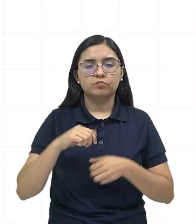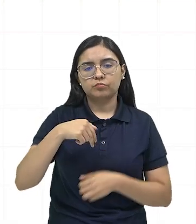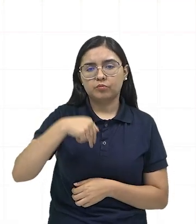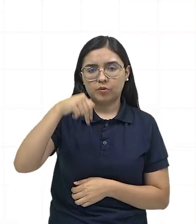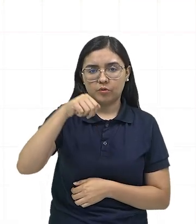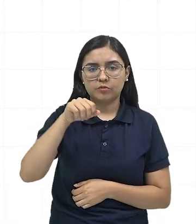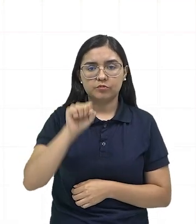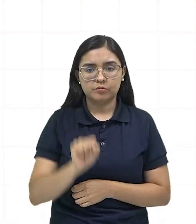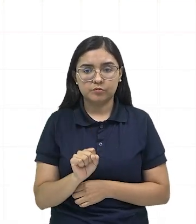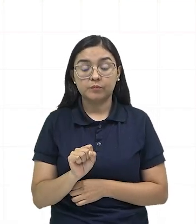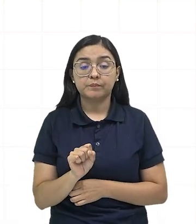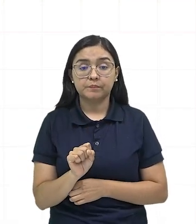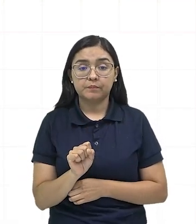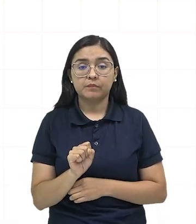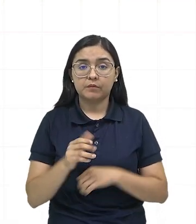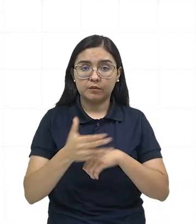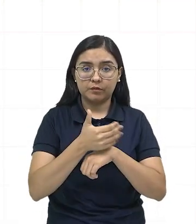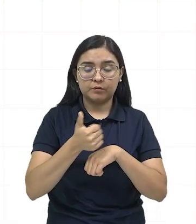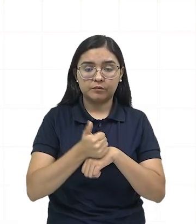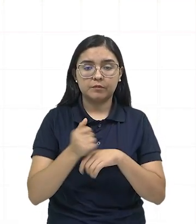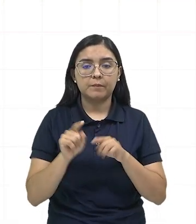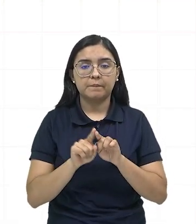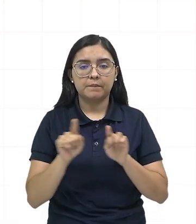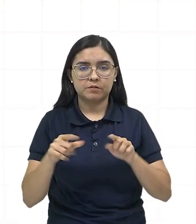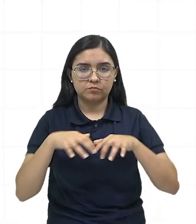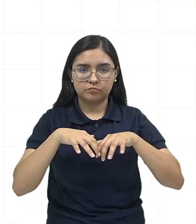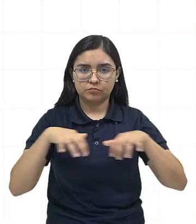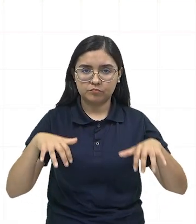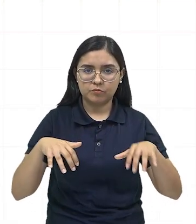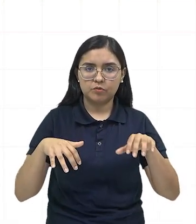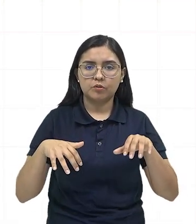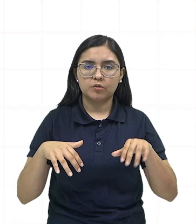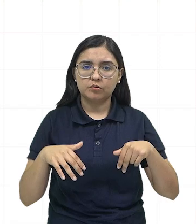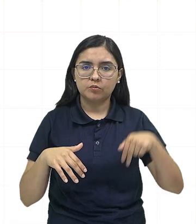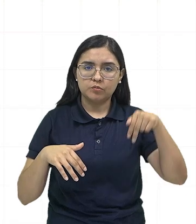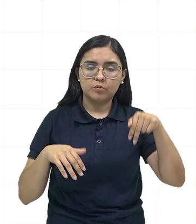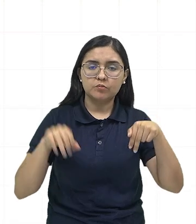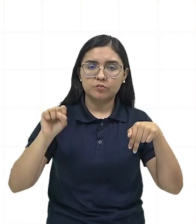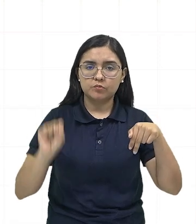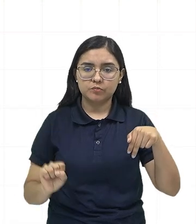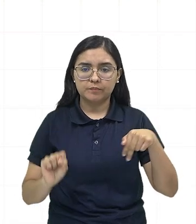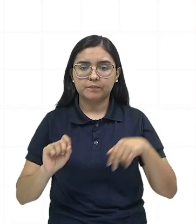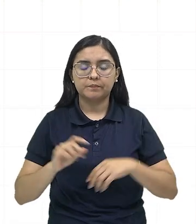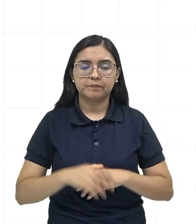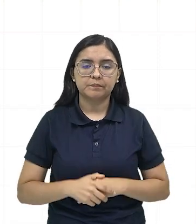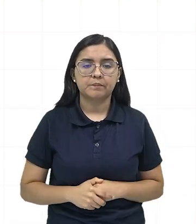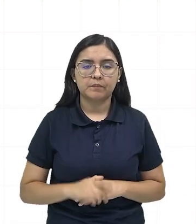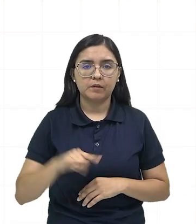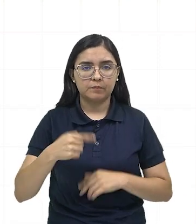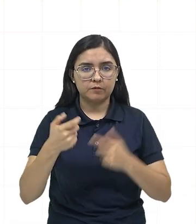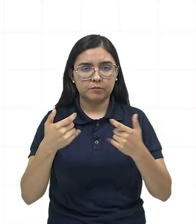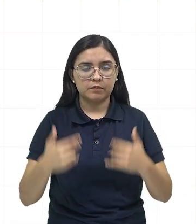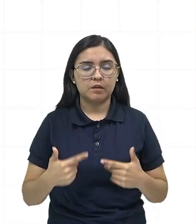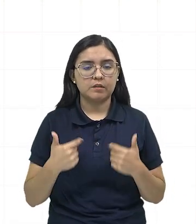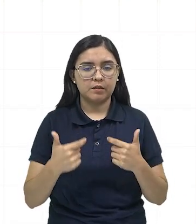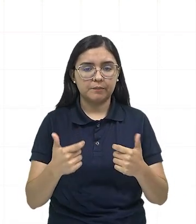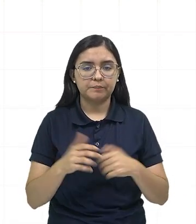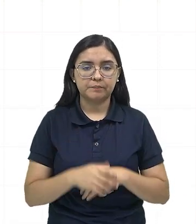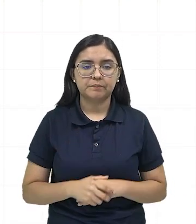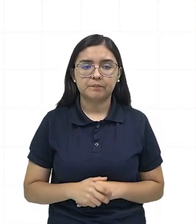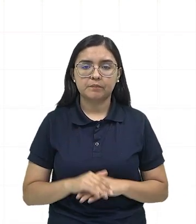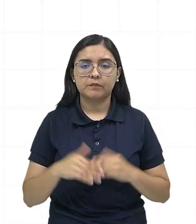tá, gente? Mas vamos, nesse momento, dividir entre Norte e Sul, para depois eu falar para vocês sobre a Guerra de Secessão, tá? Dos Estados